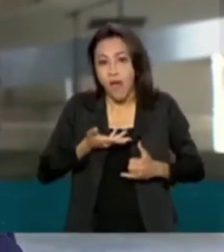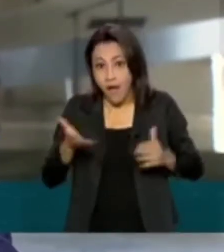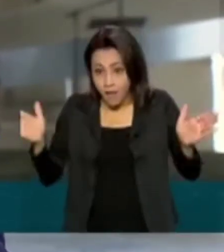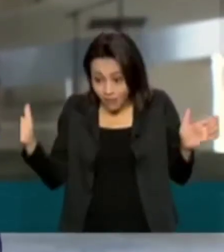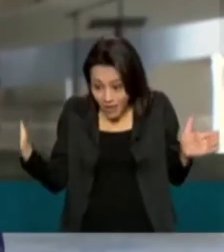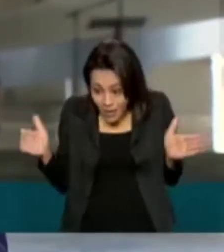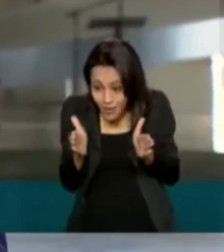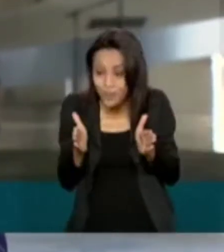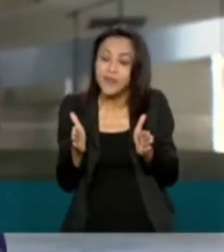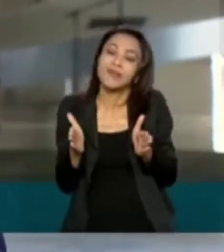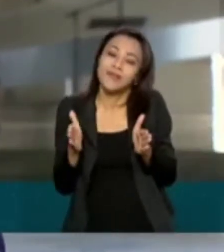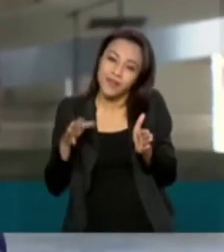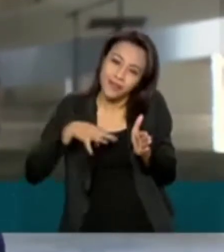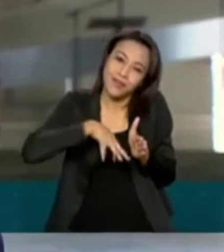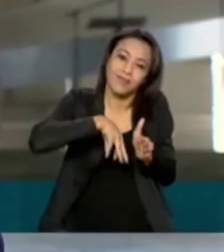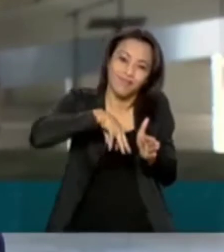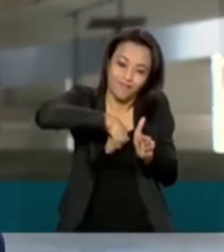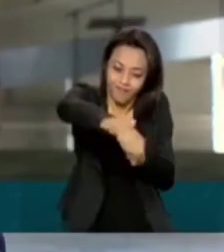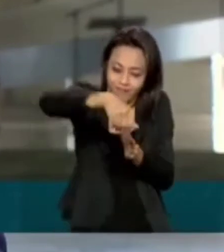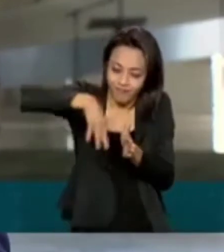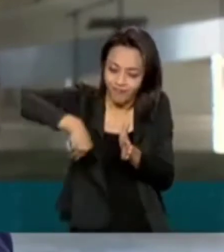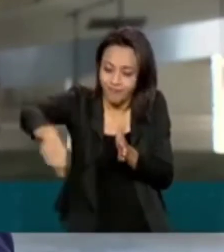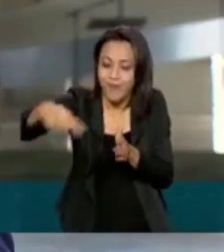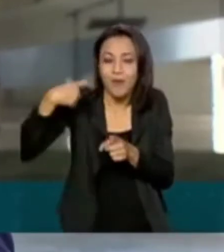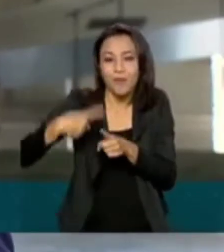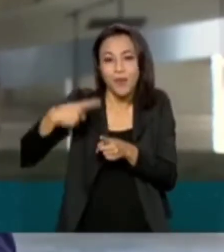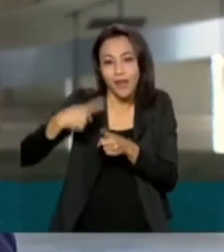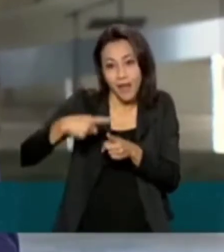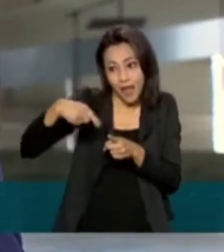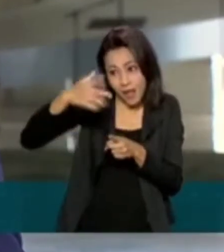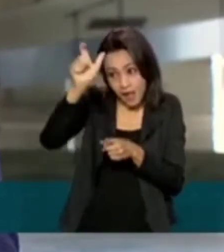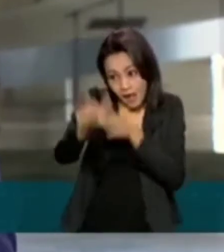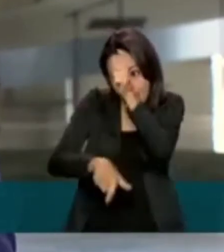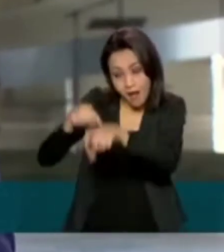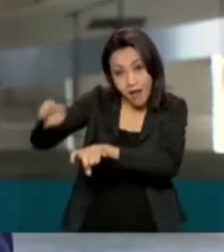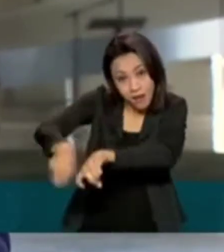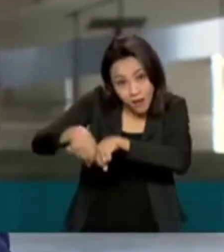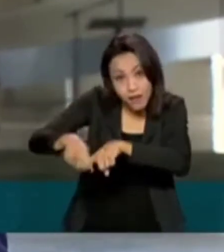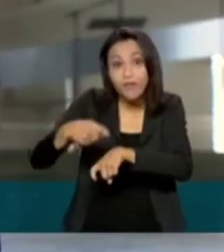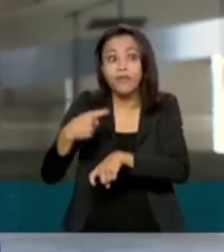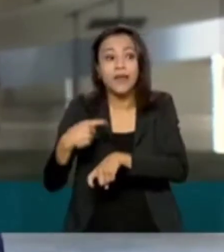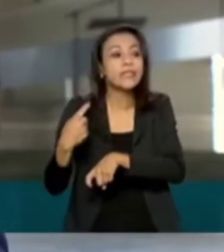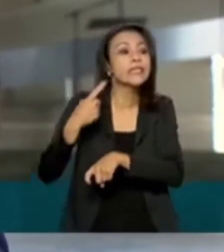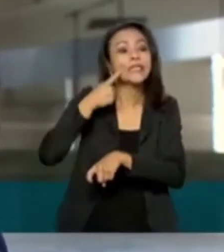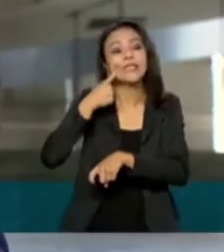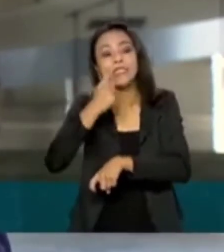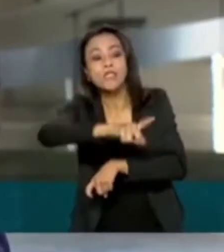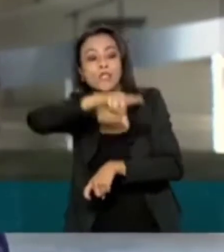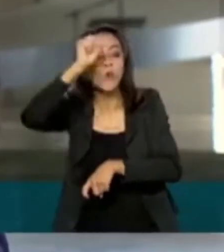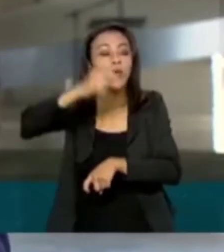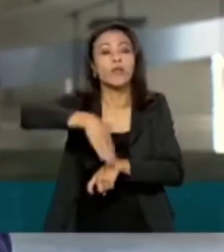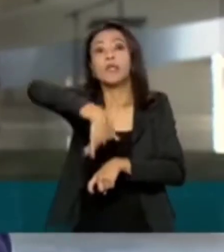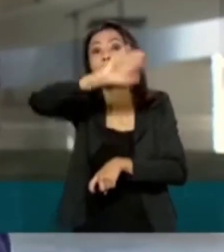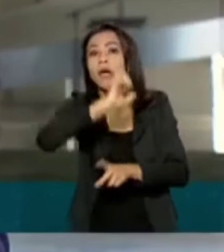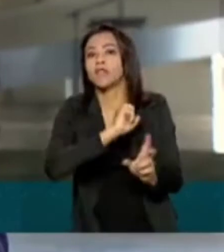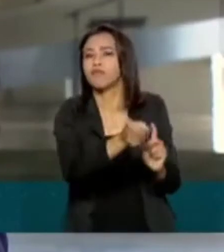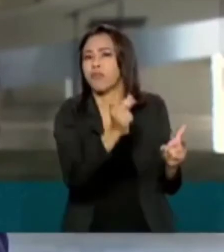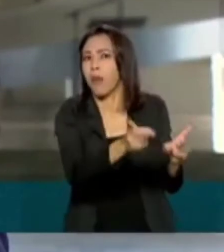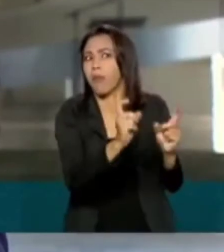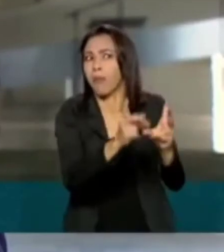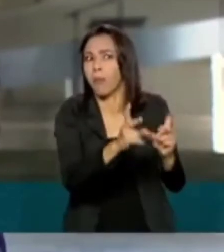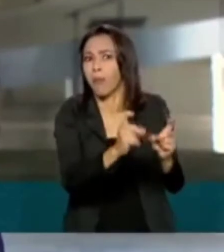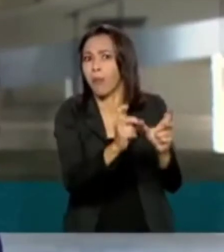já que os produtores tendem a optar, né, por produtos que com maior rentabilidade no momento, né, principalmente a soja e